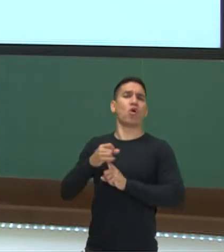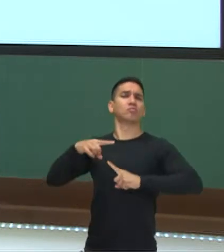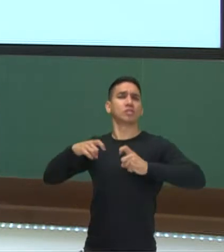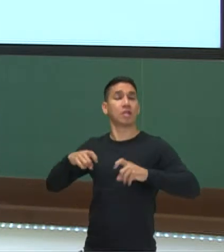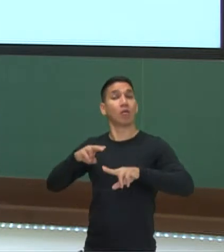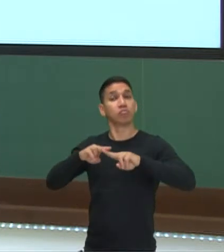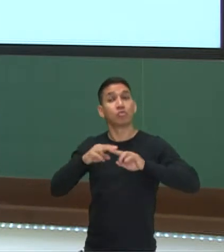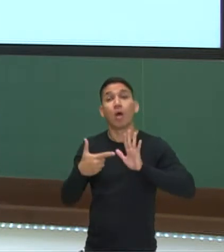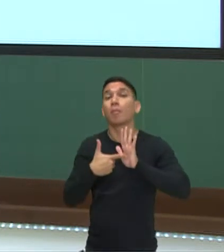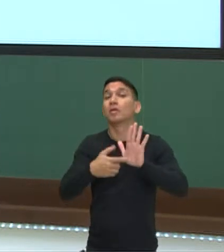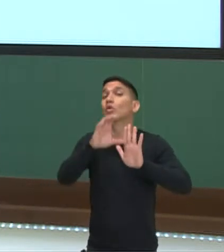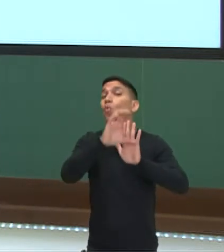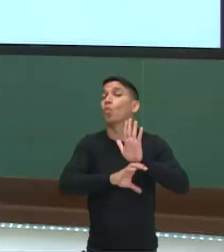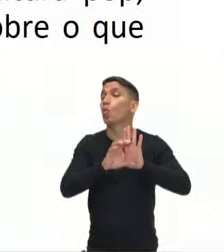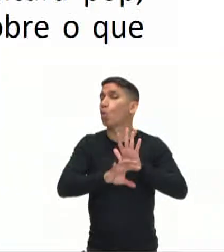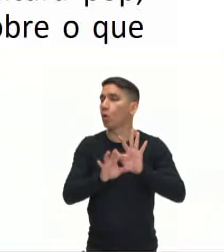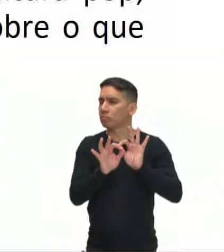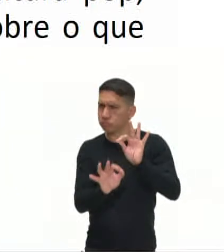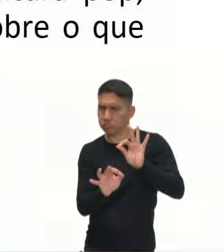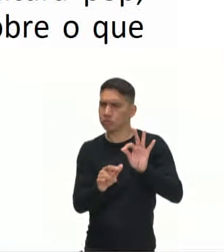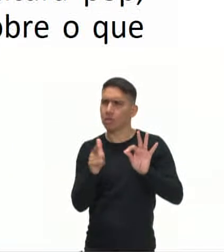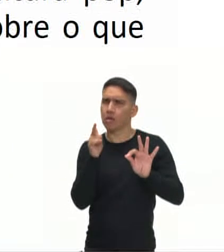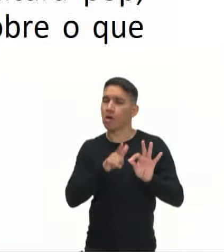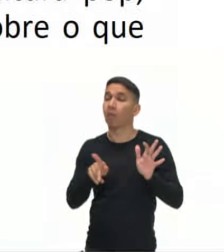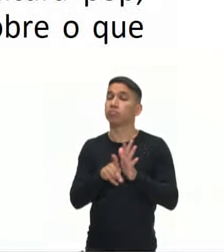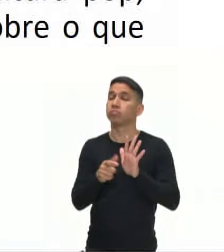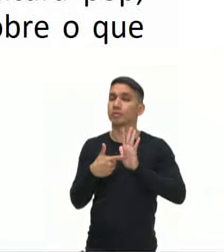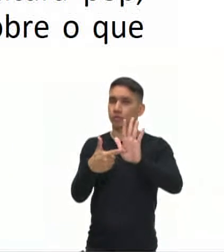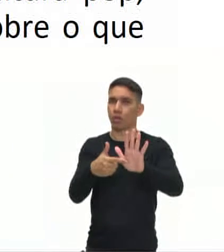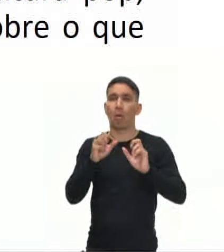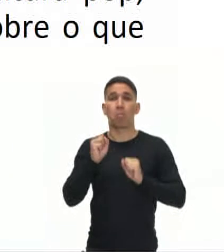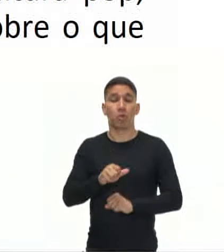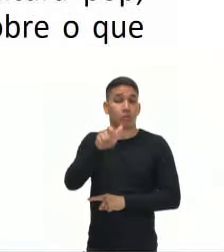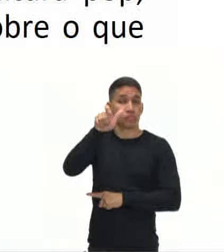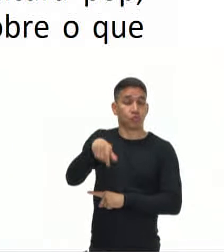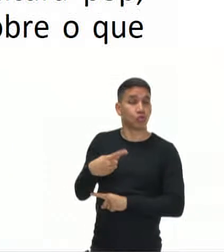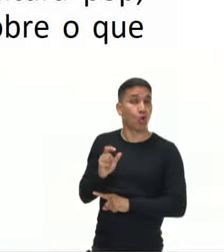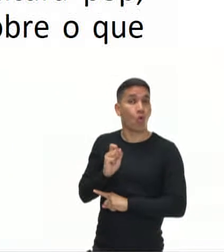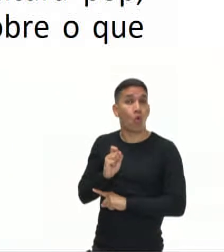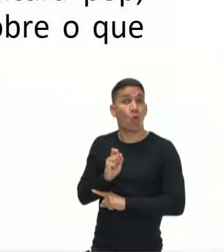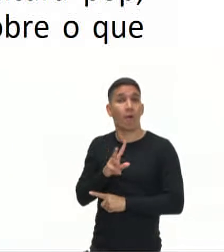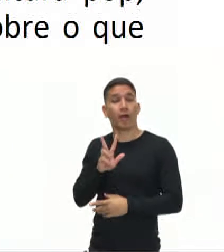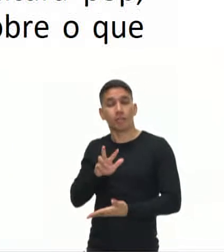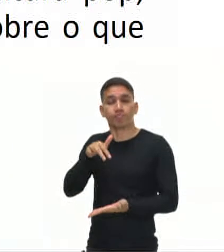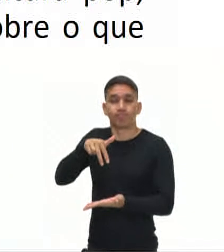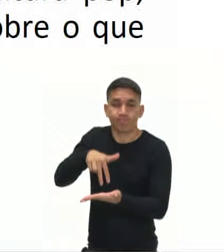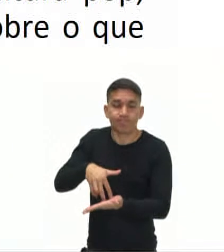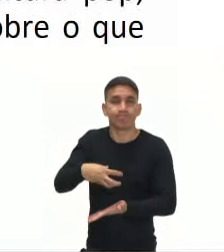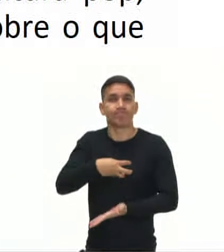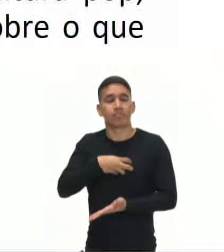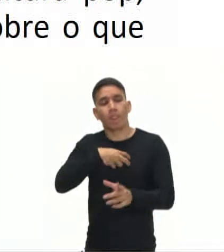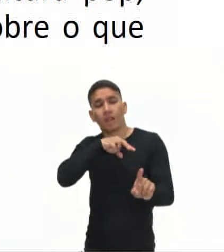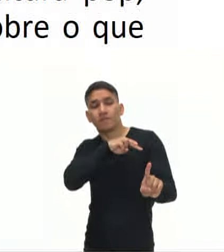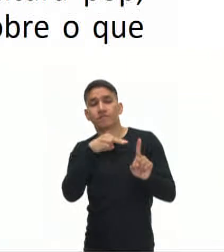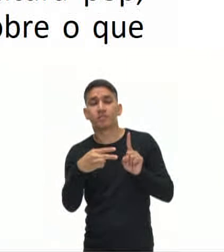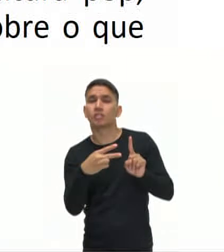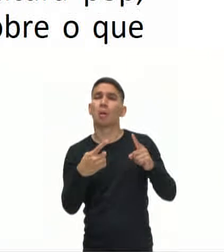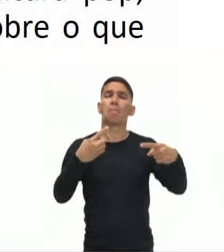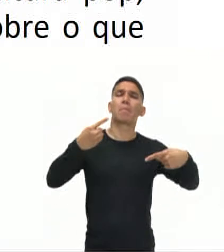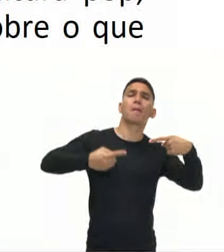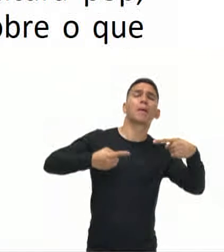Isso acontece geralmente. Pode ser uma personalidade, cujas posições sobre questões debatidas